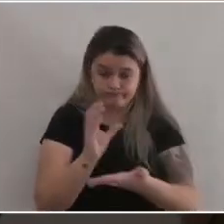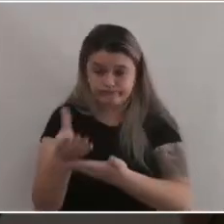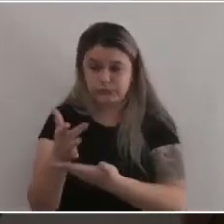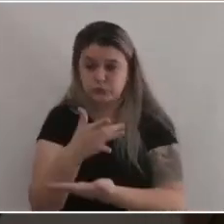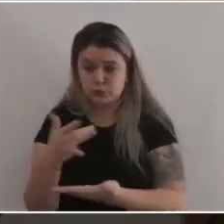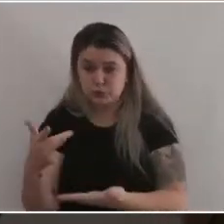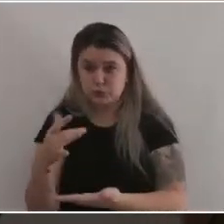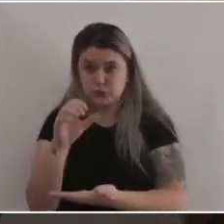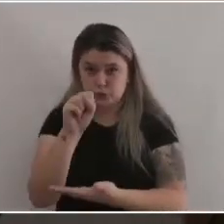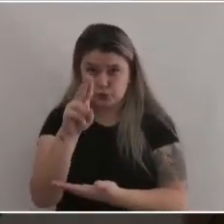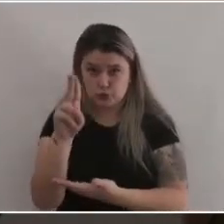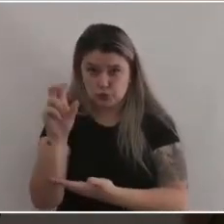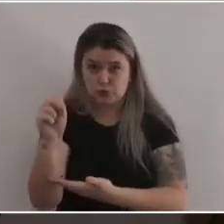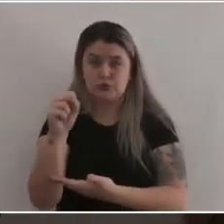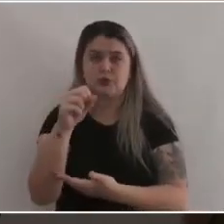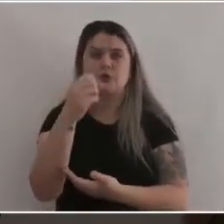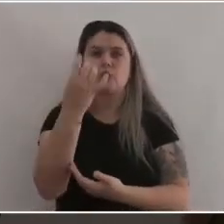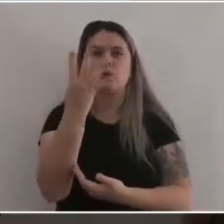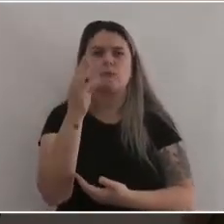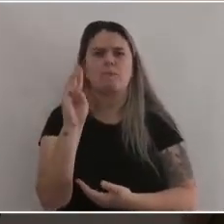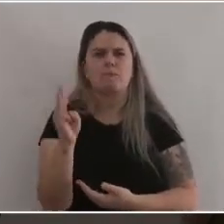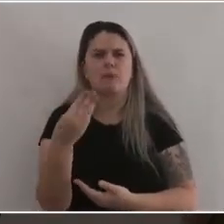do Estado, foram R$